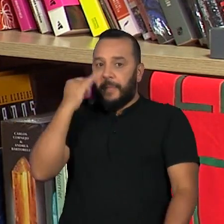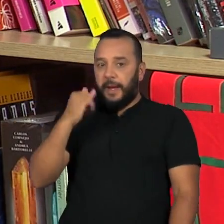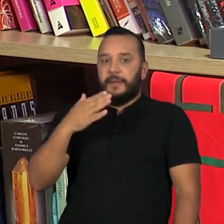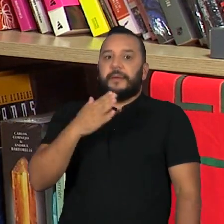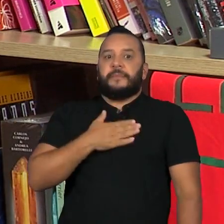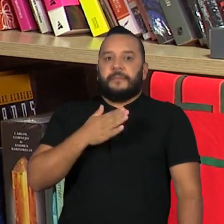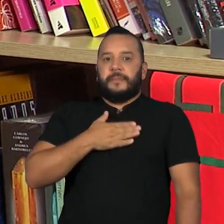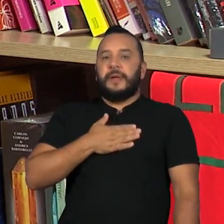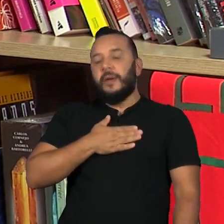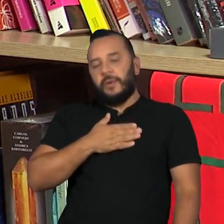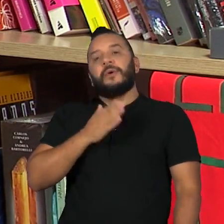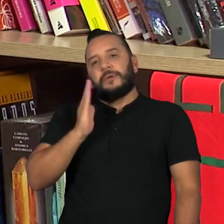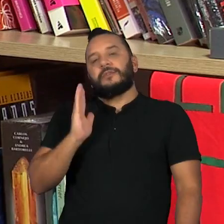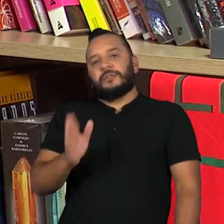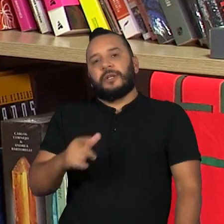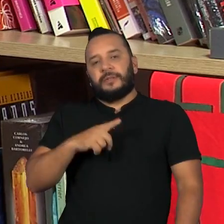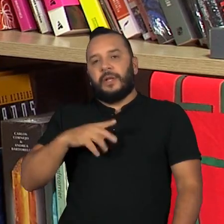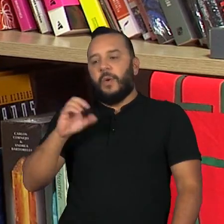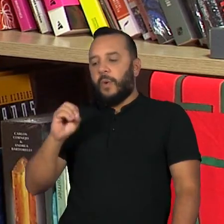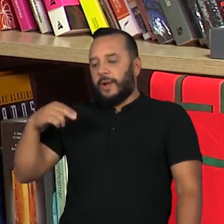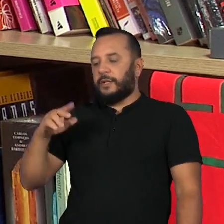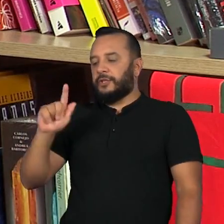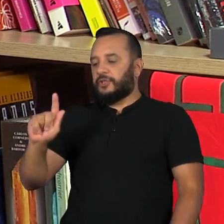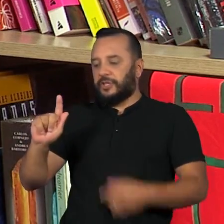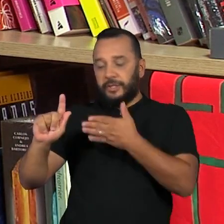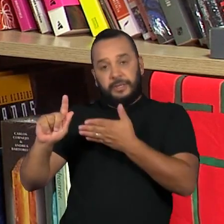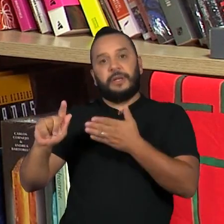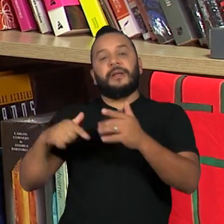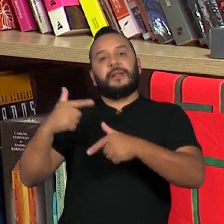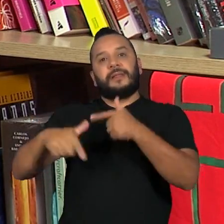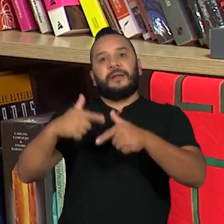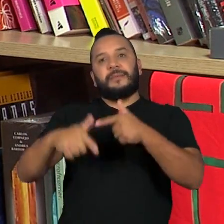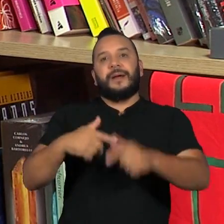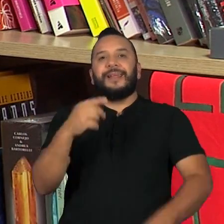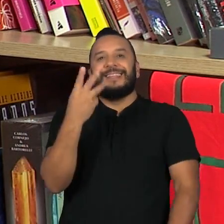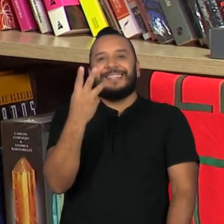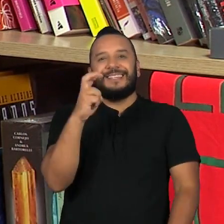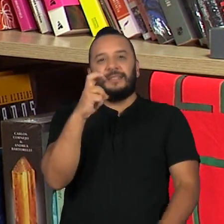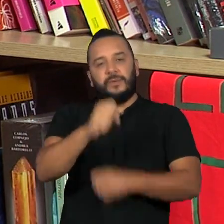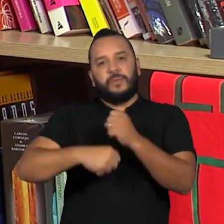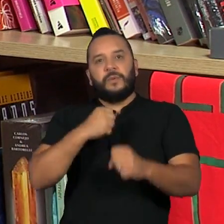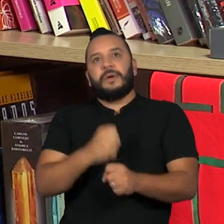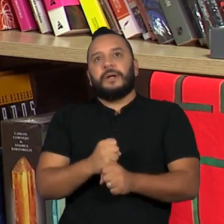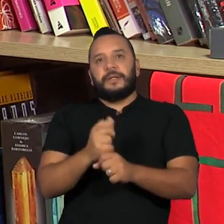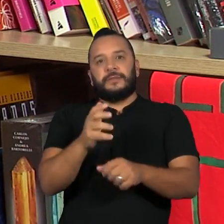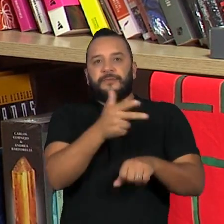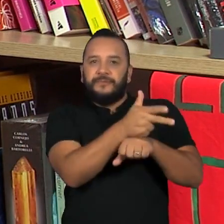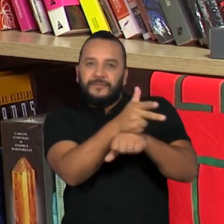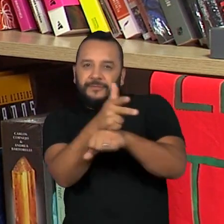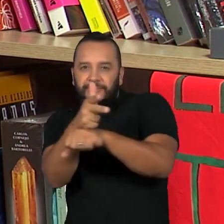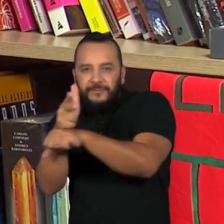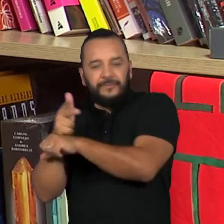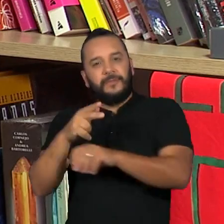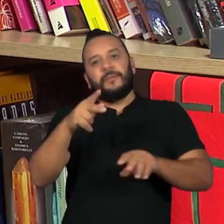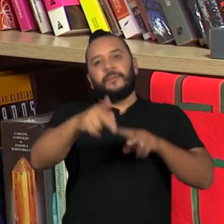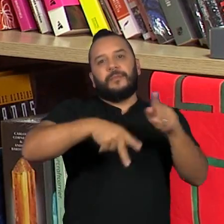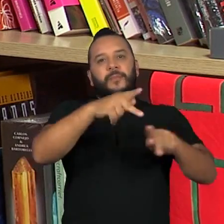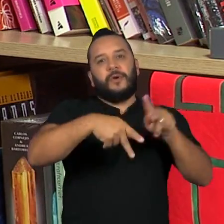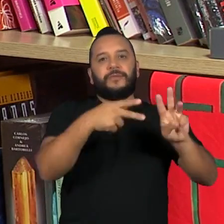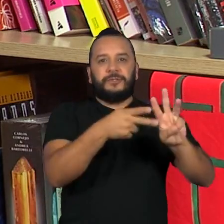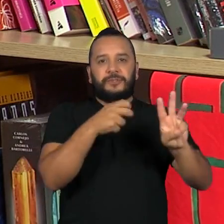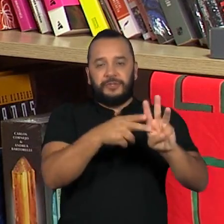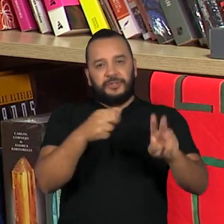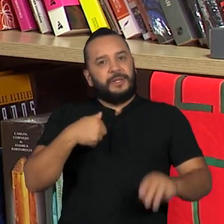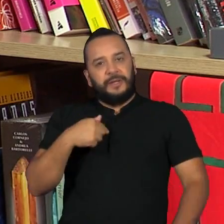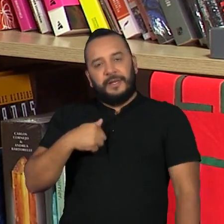chamada Vídeo nas Aldeias, e há 35 anos ele trabalha com cinema e povos indígenas. Então, durante a minha infância inteira, eu acompanhei